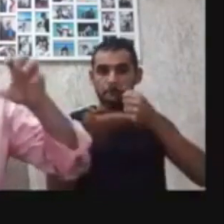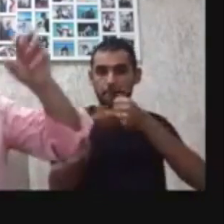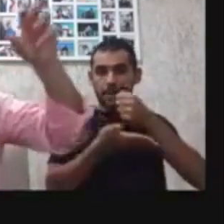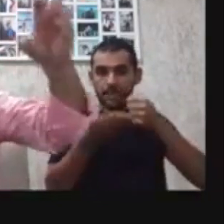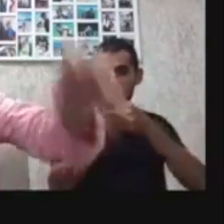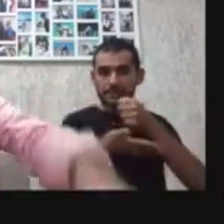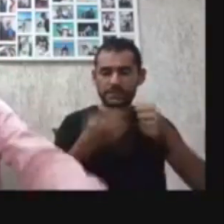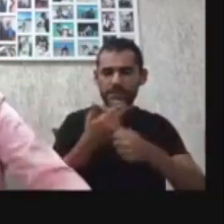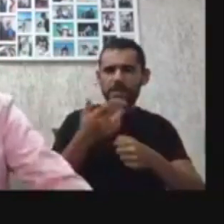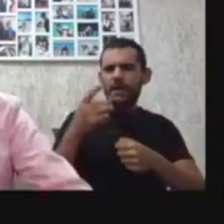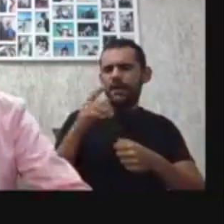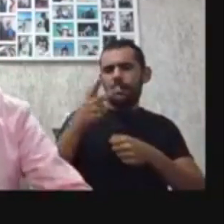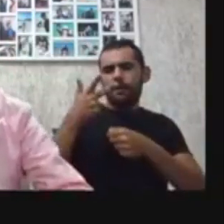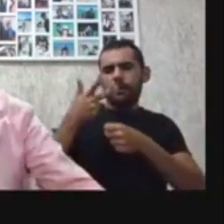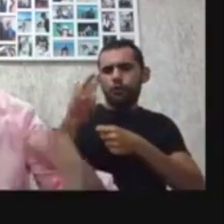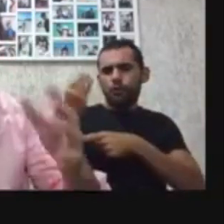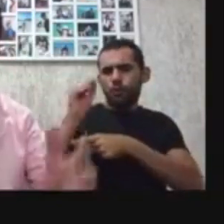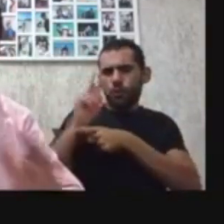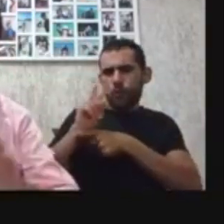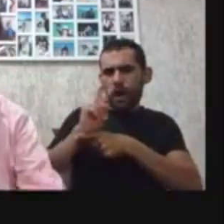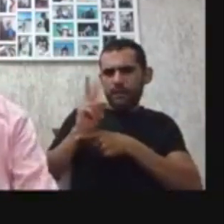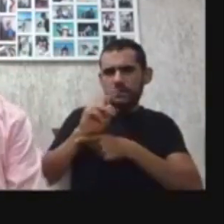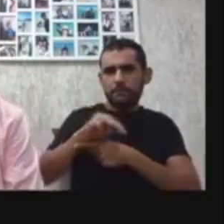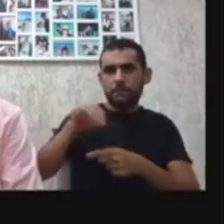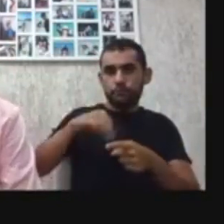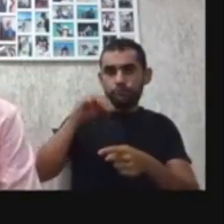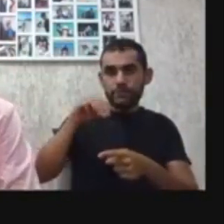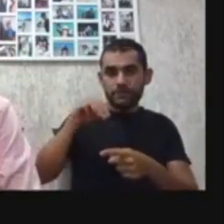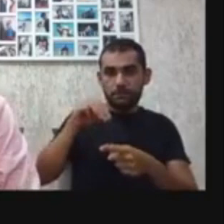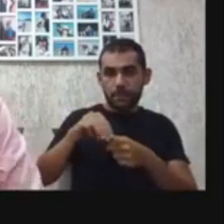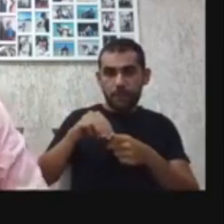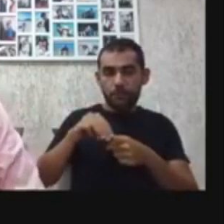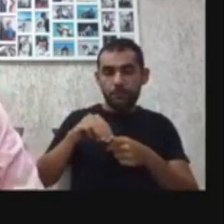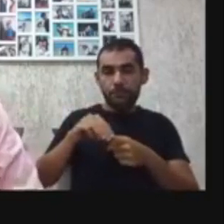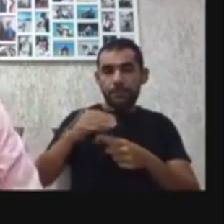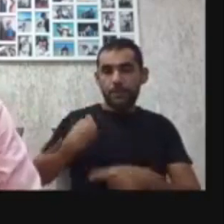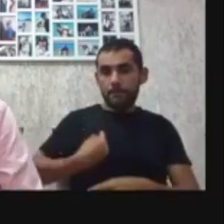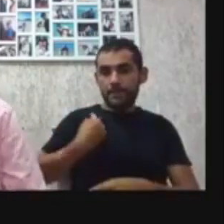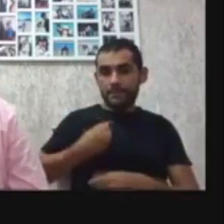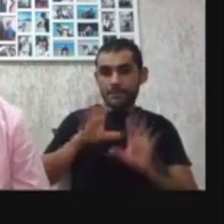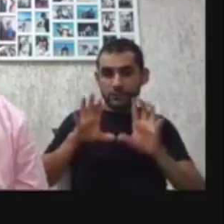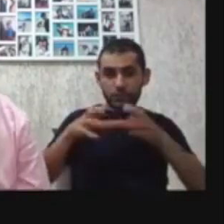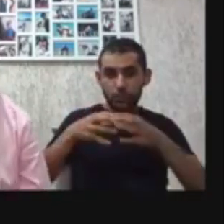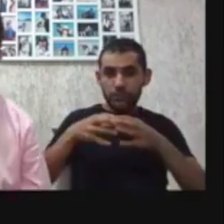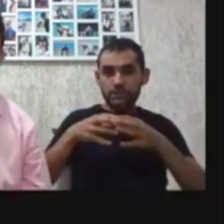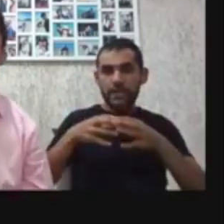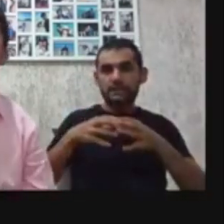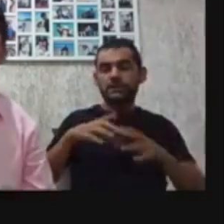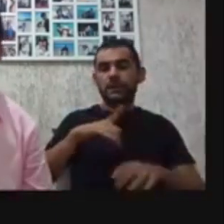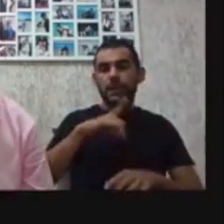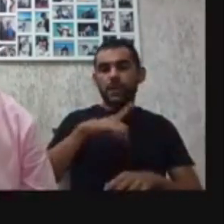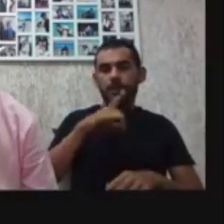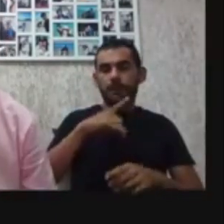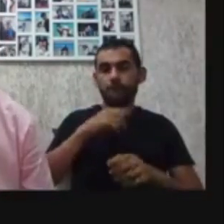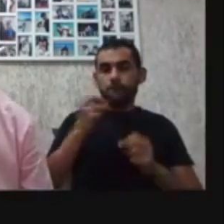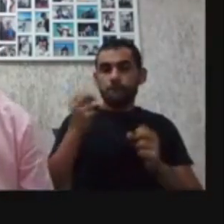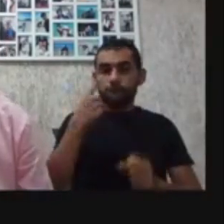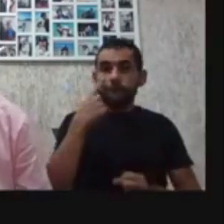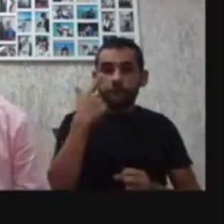a Polícia Militar quanto a Guarda Municipal estejam presentes ali nessas comunidades que tem uma situação de